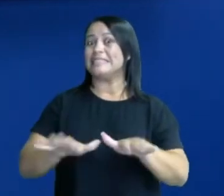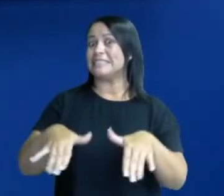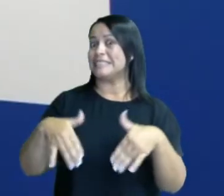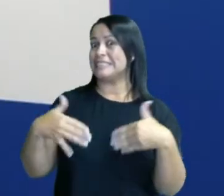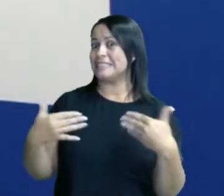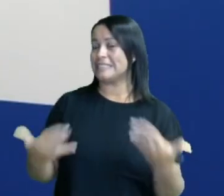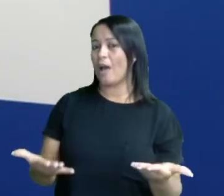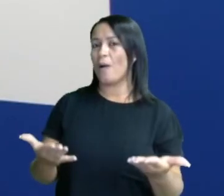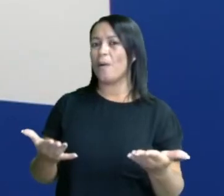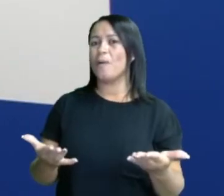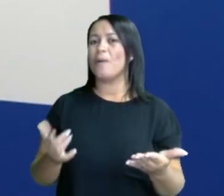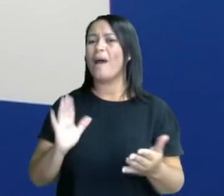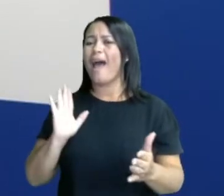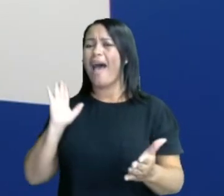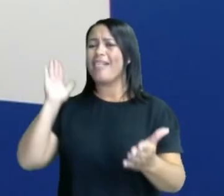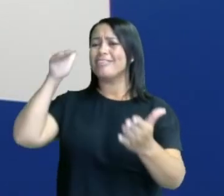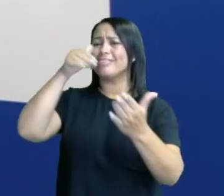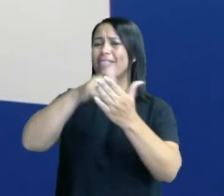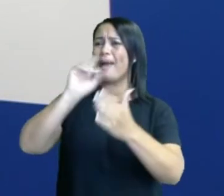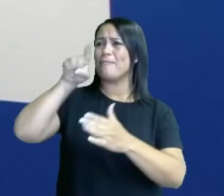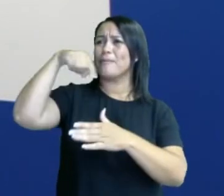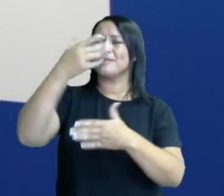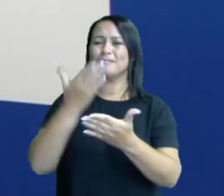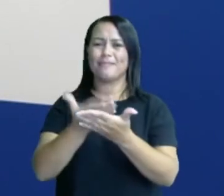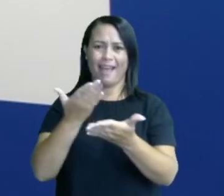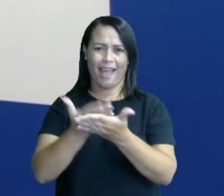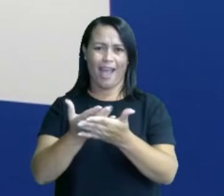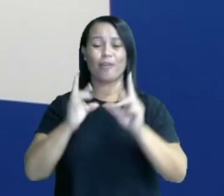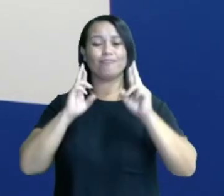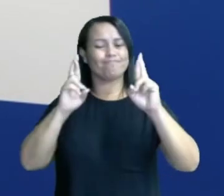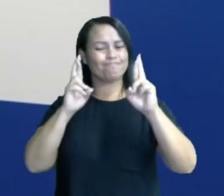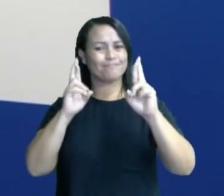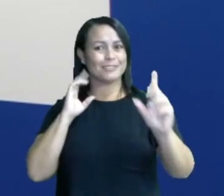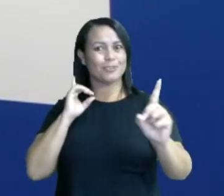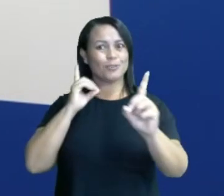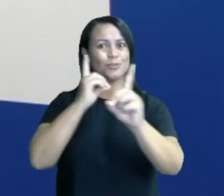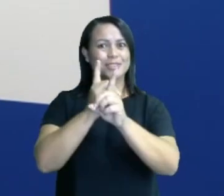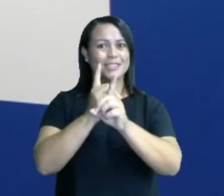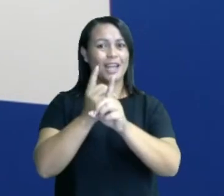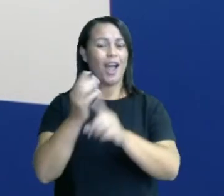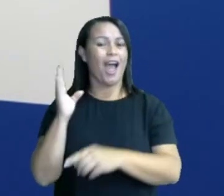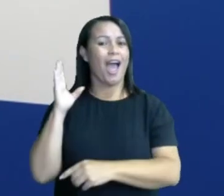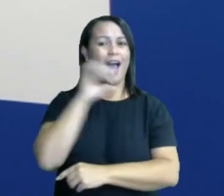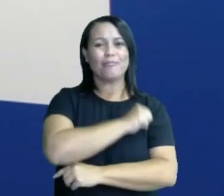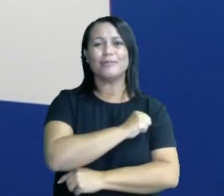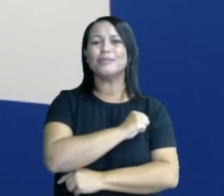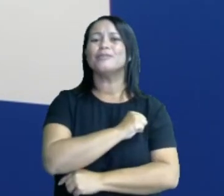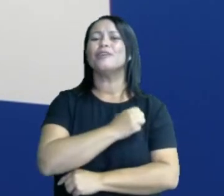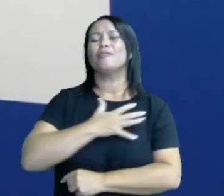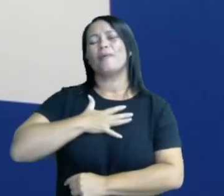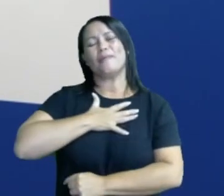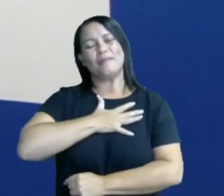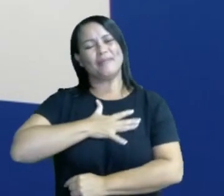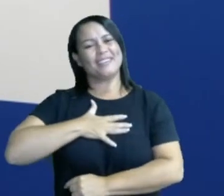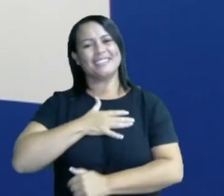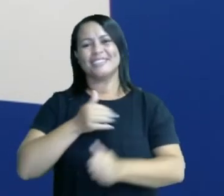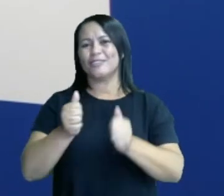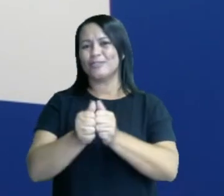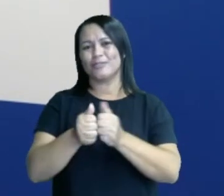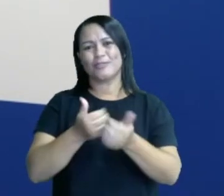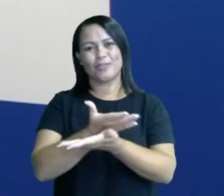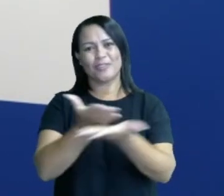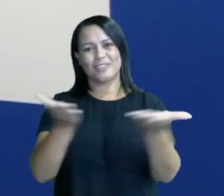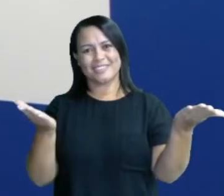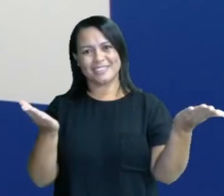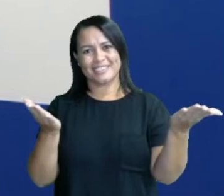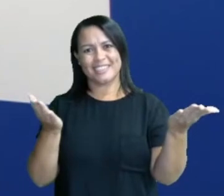Então, até a próxima aula. Espero que a gente se encontre em breve. E foi um prazer imenso estar com vocês.